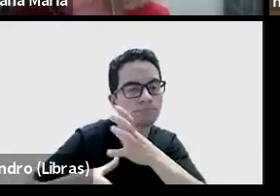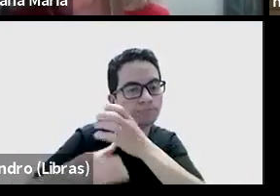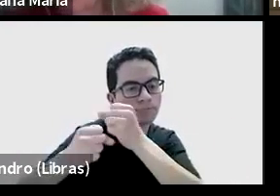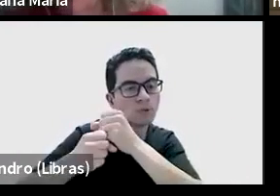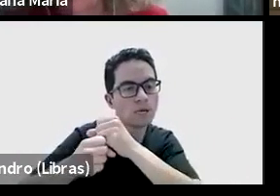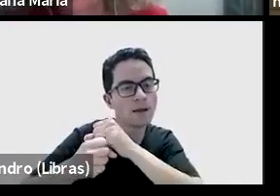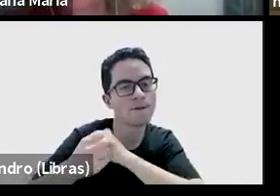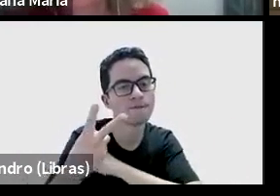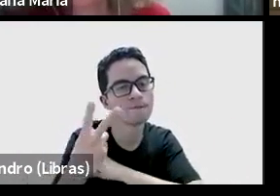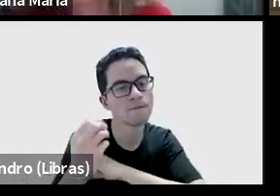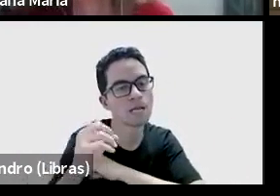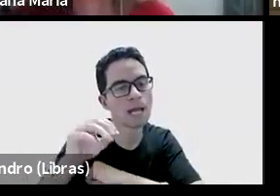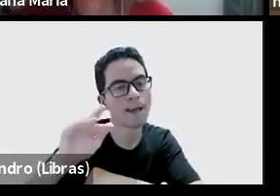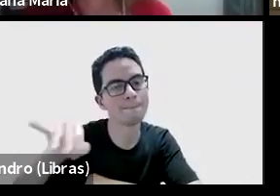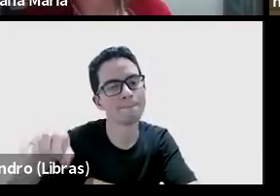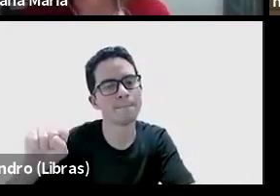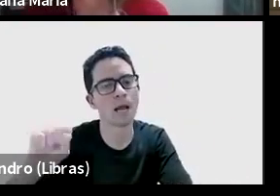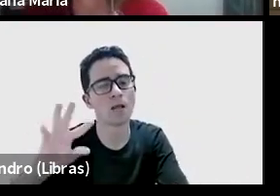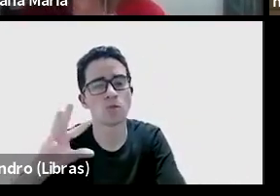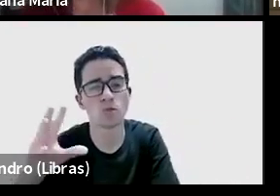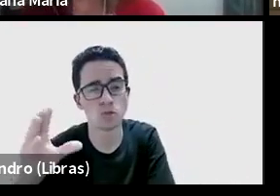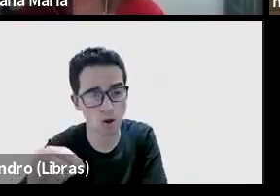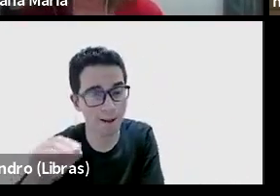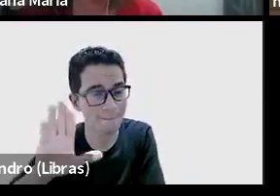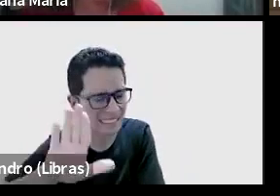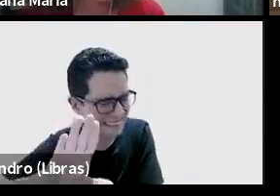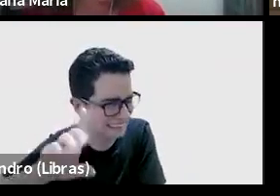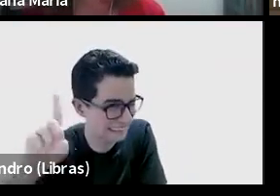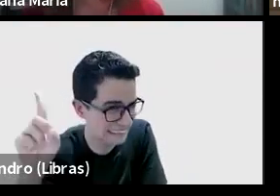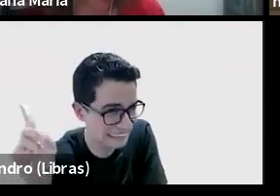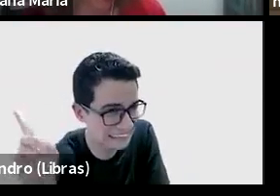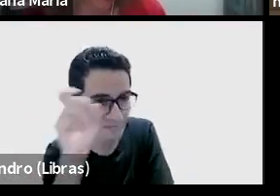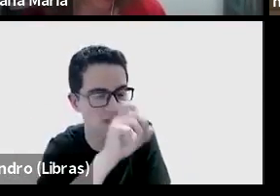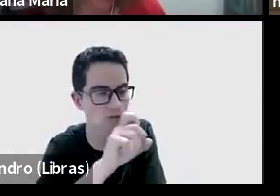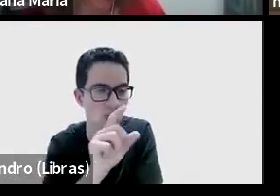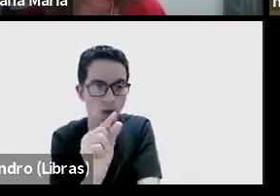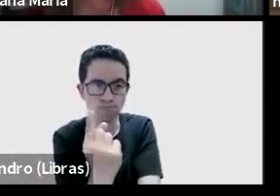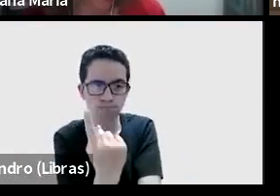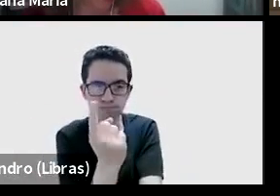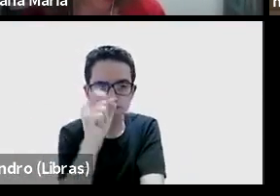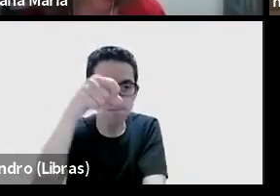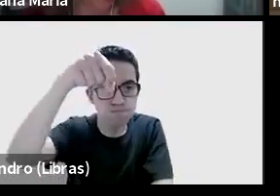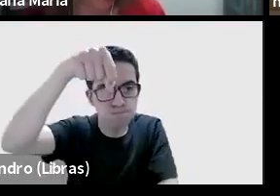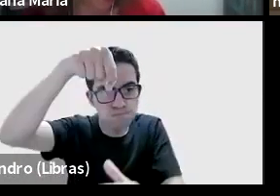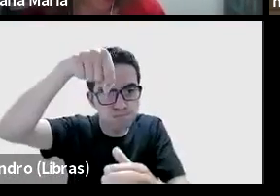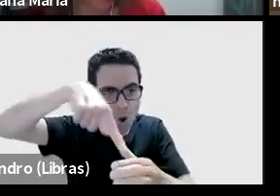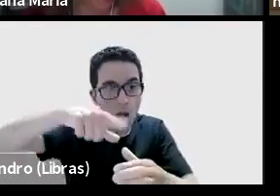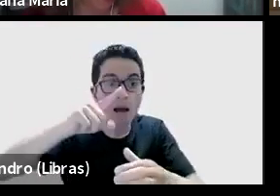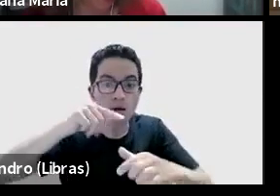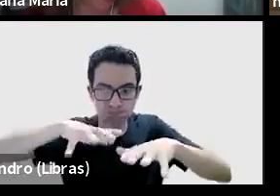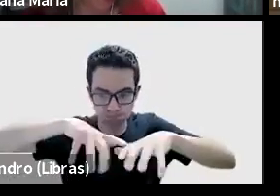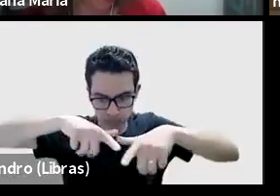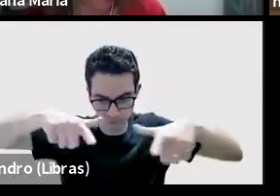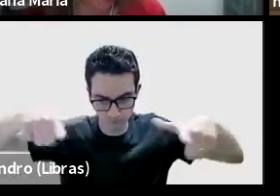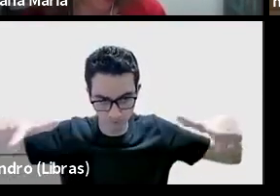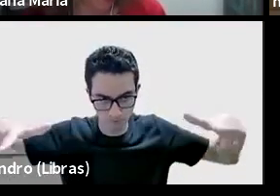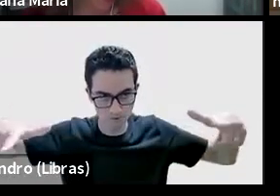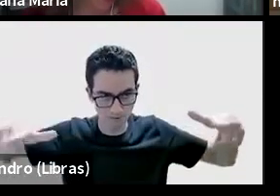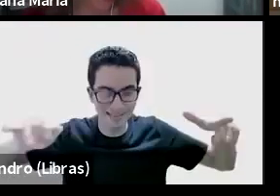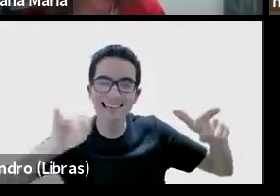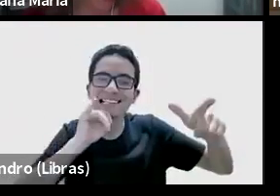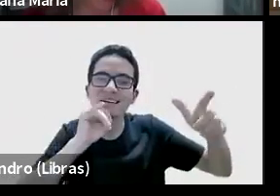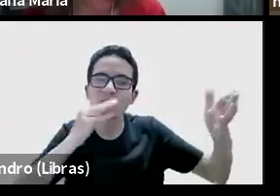20 EMEIs, né? Mas eu sei que é uma gota d'água no oceano, né? Então, assim, a